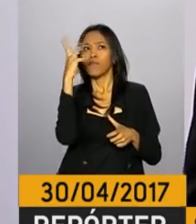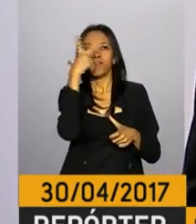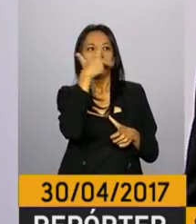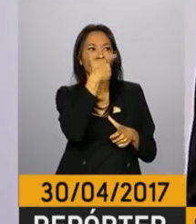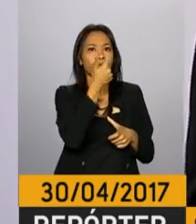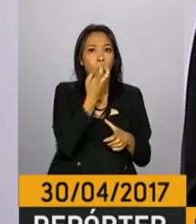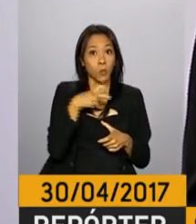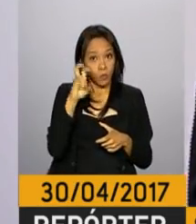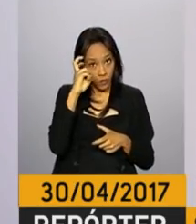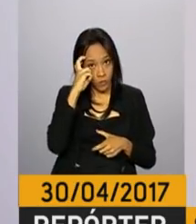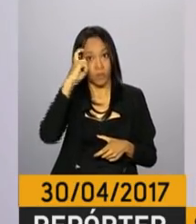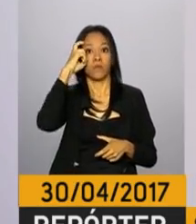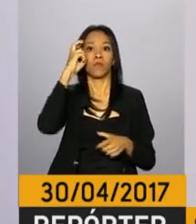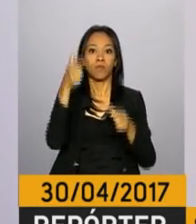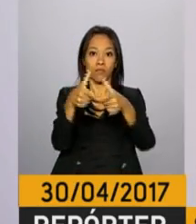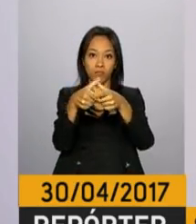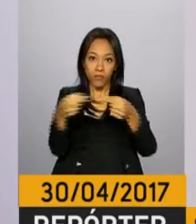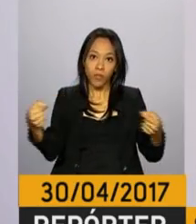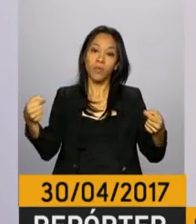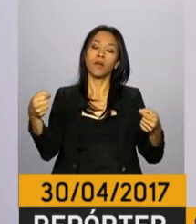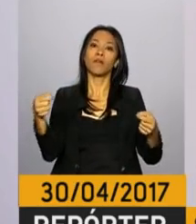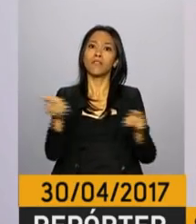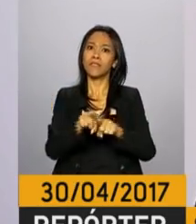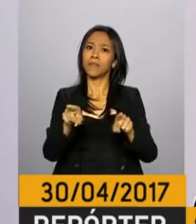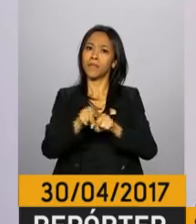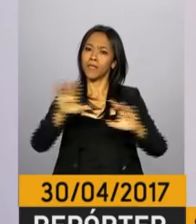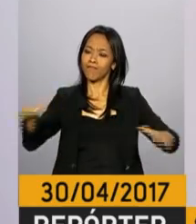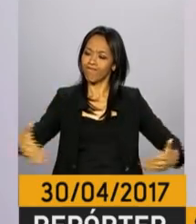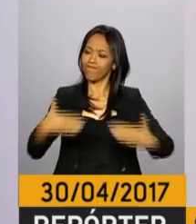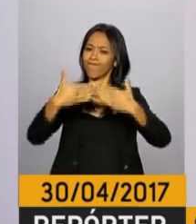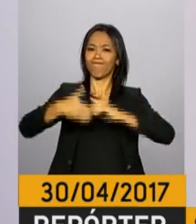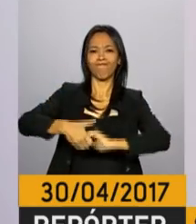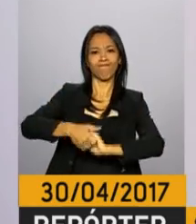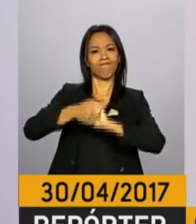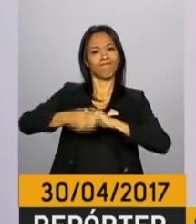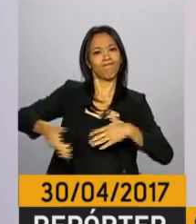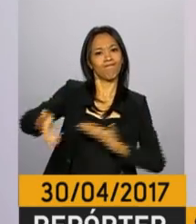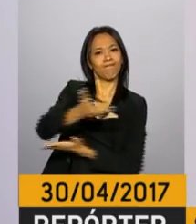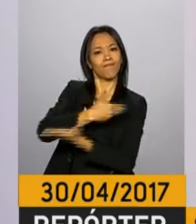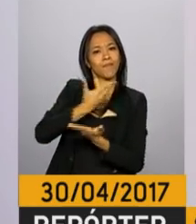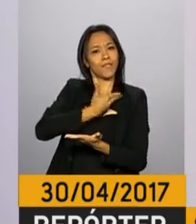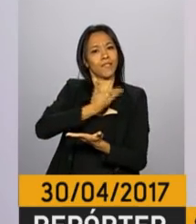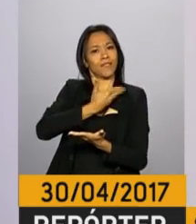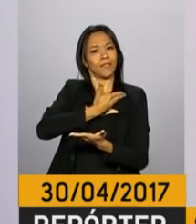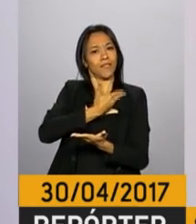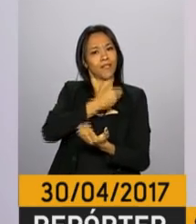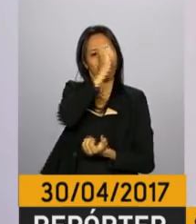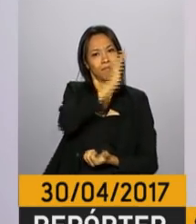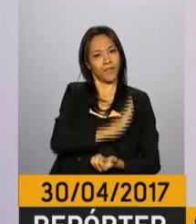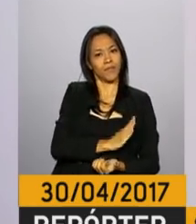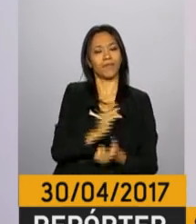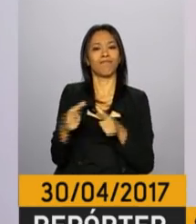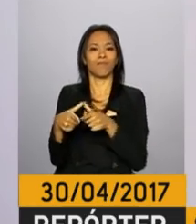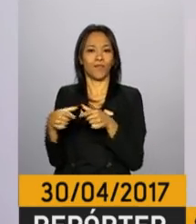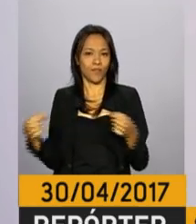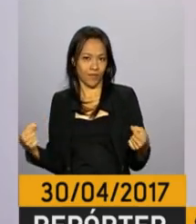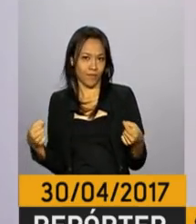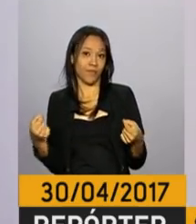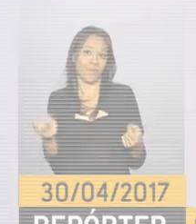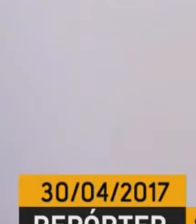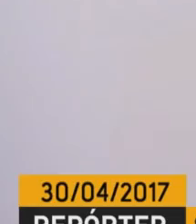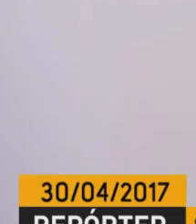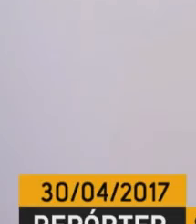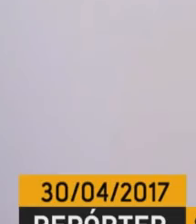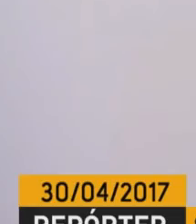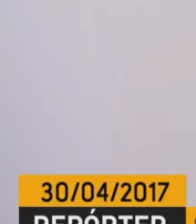cultura do Japão e os laços humanos afetivos e de amizade que unem o nosso país ao Estado